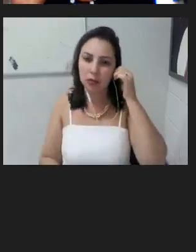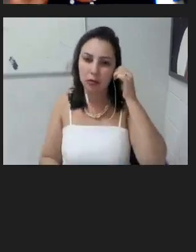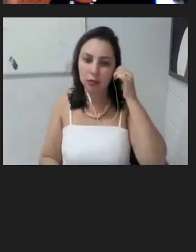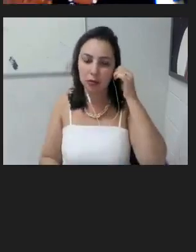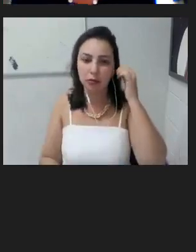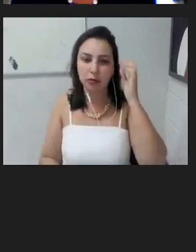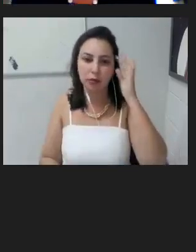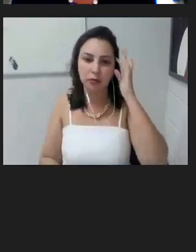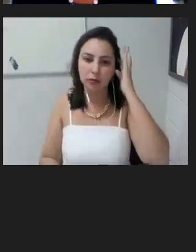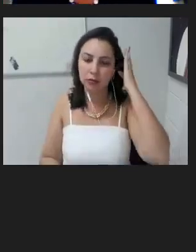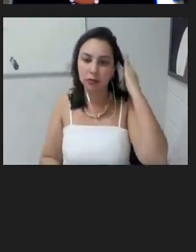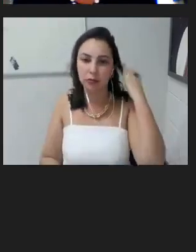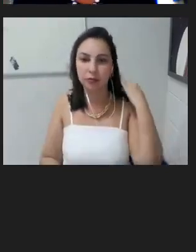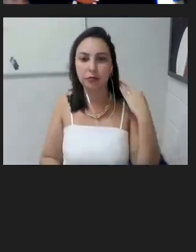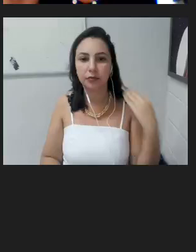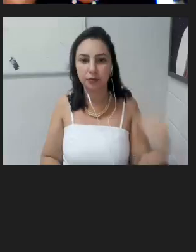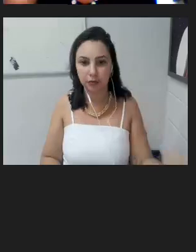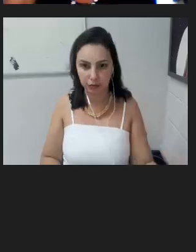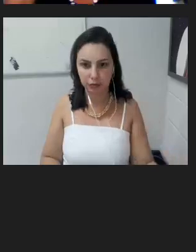Aí,